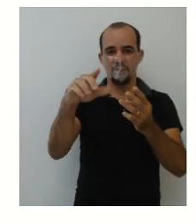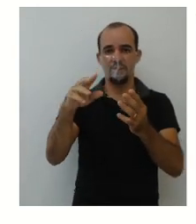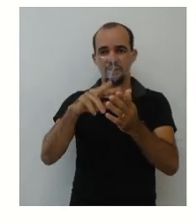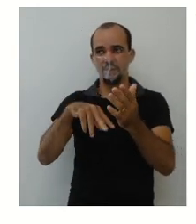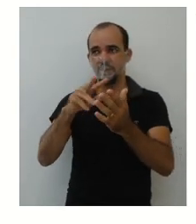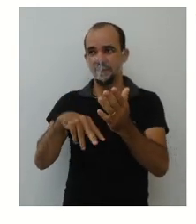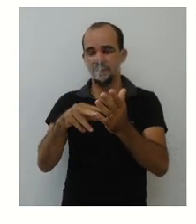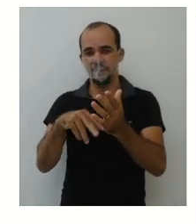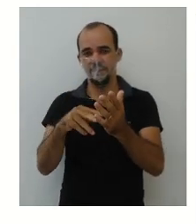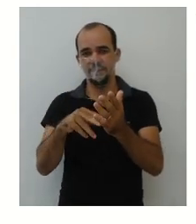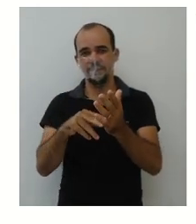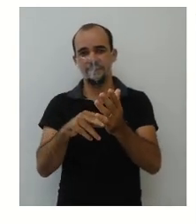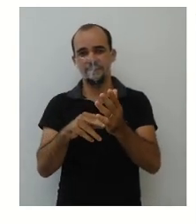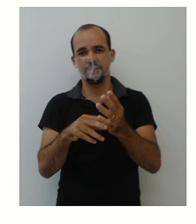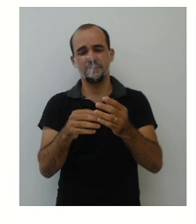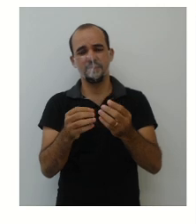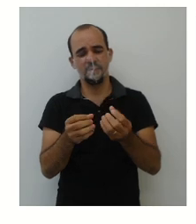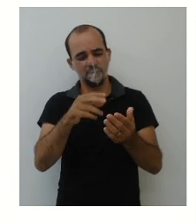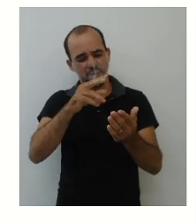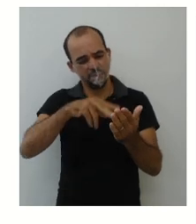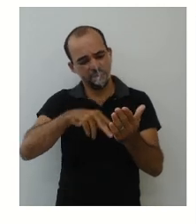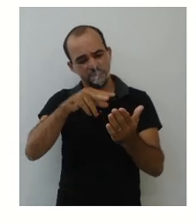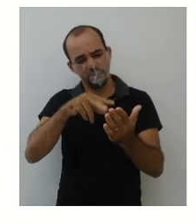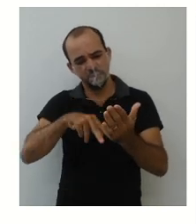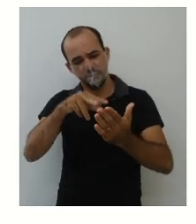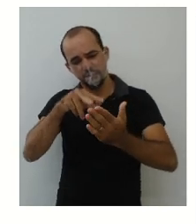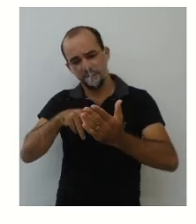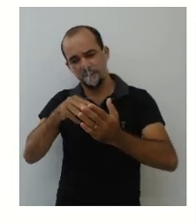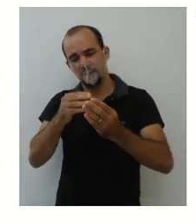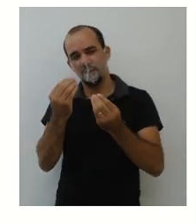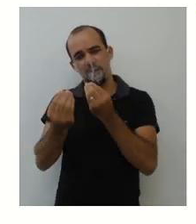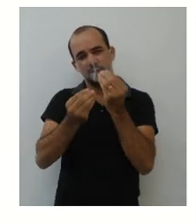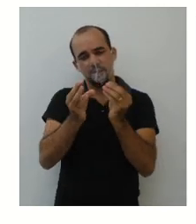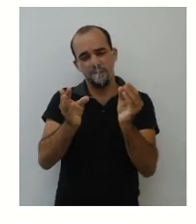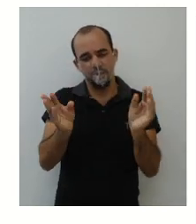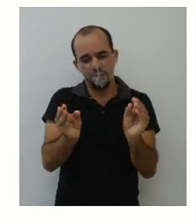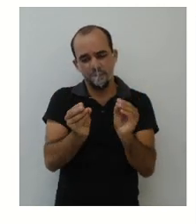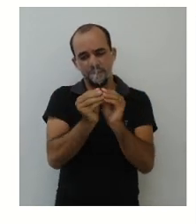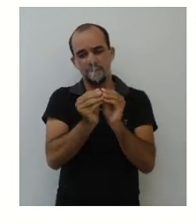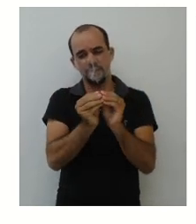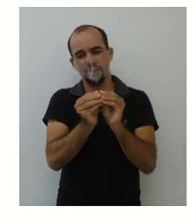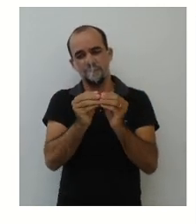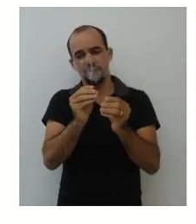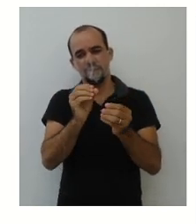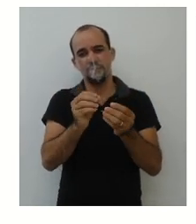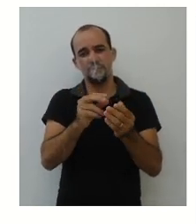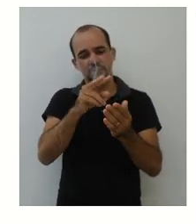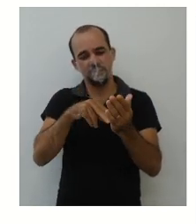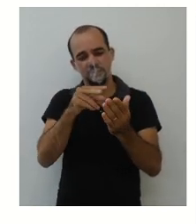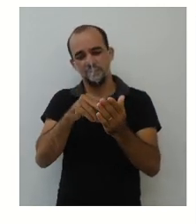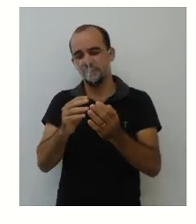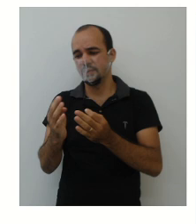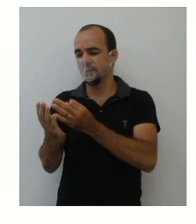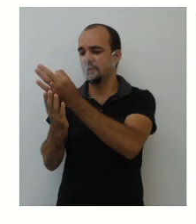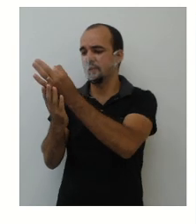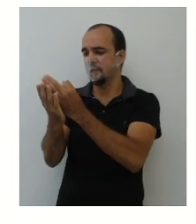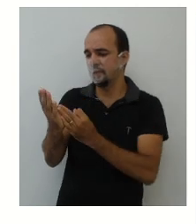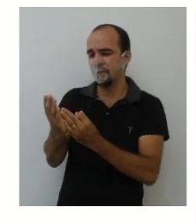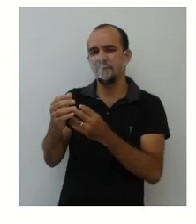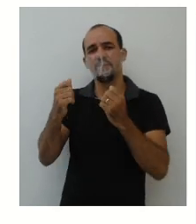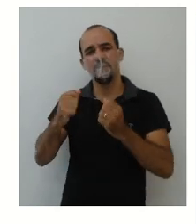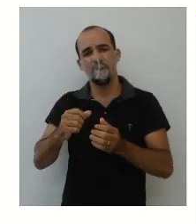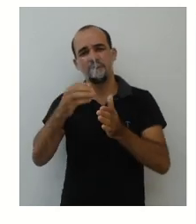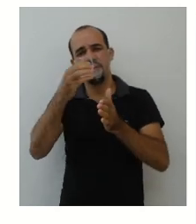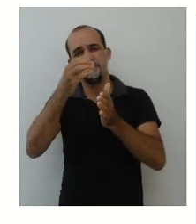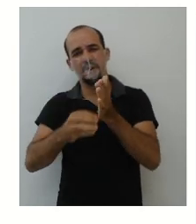aquelas dicas de como fazer resumo, lê o texto ou um trecho do texto, um capítulo, pode ser um capítulo do